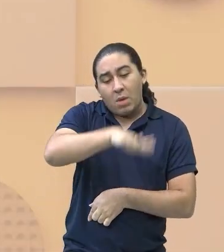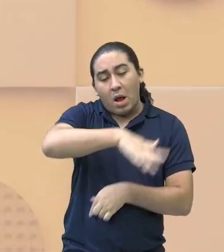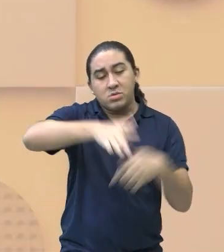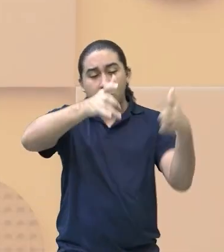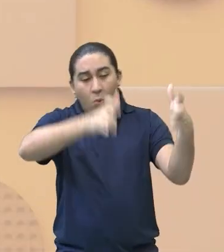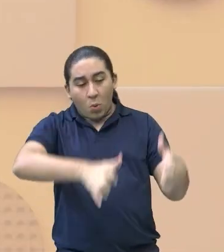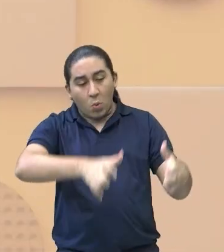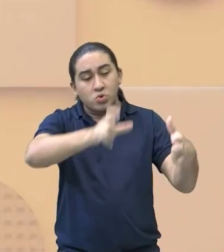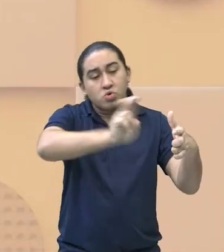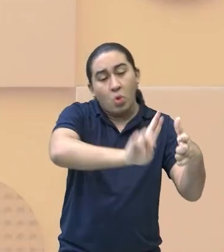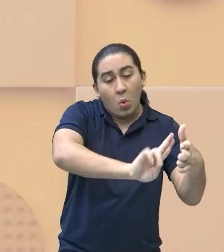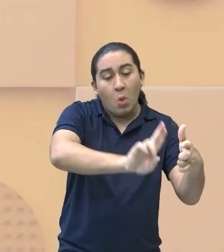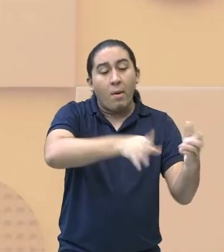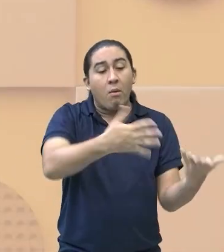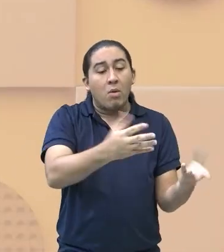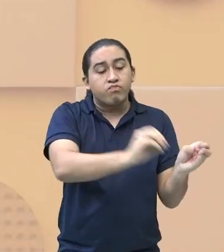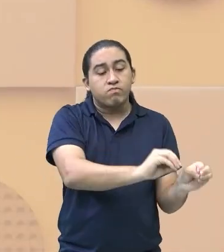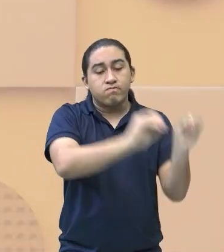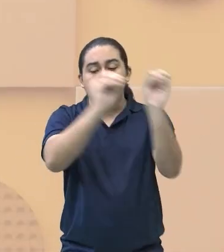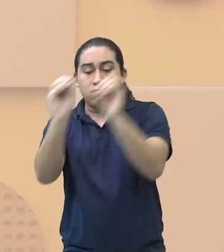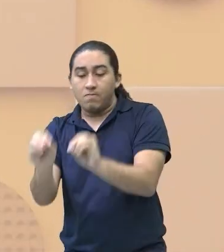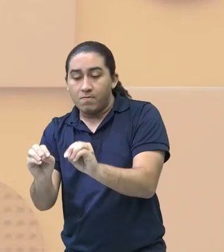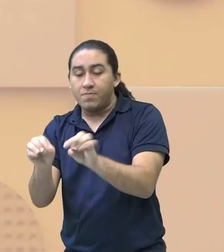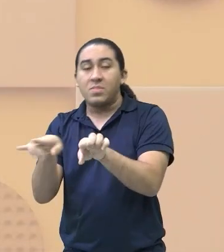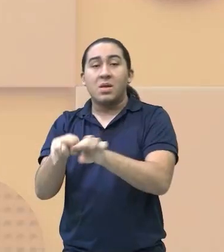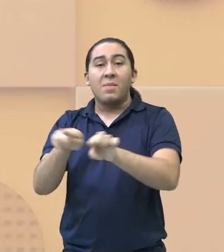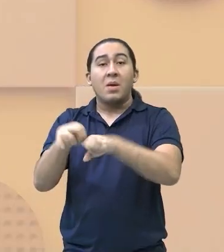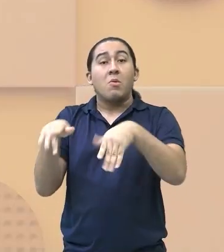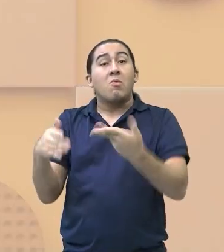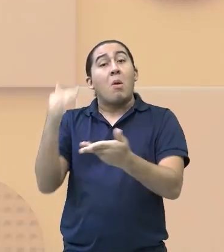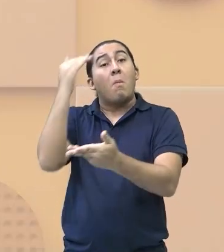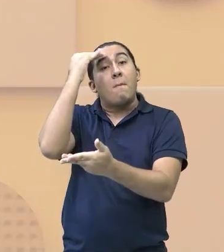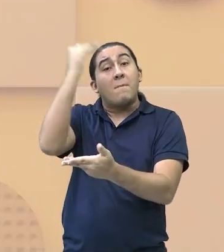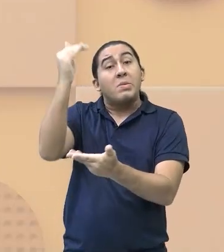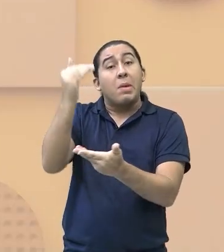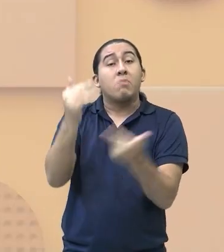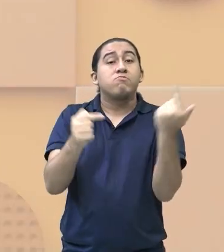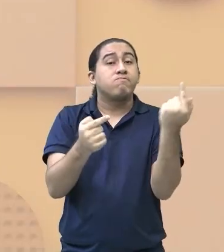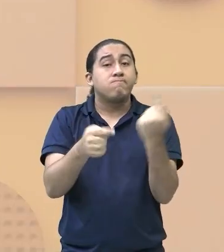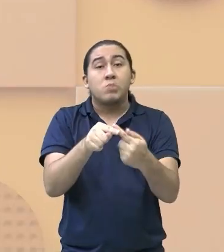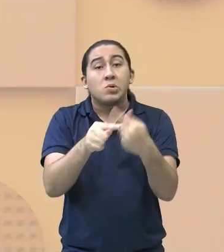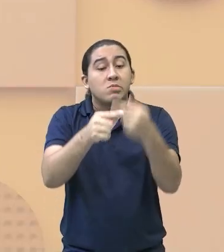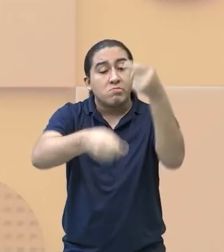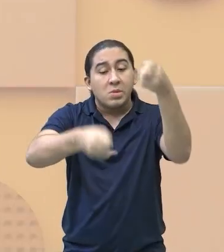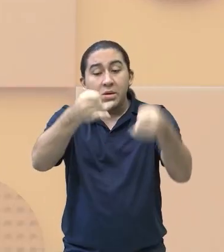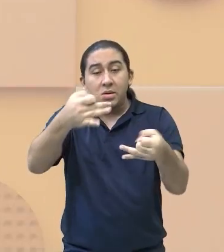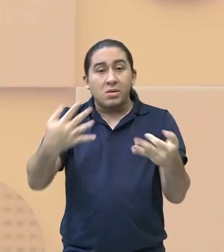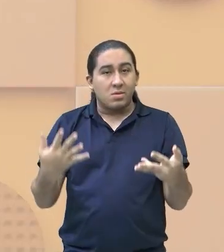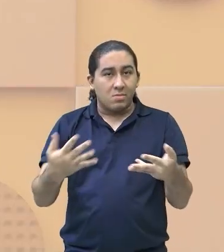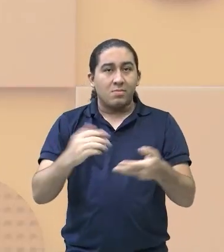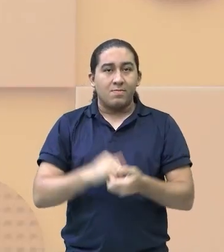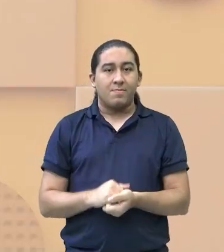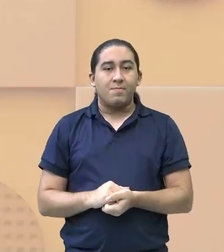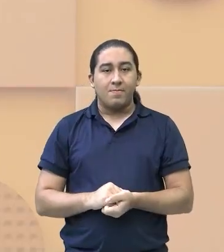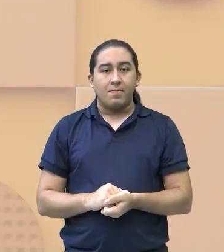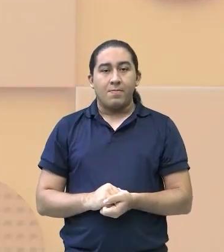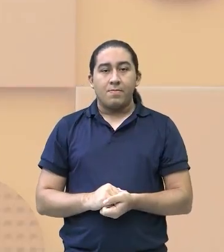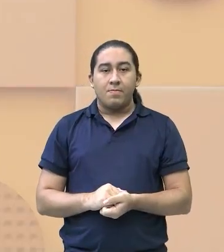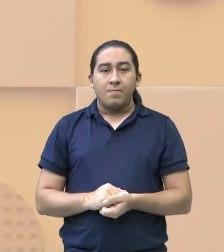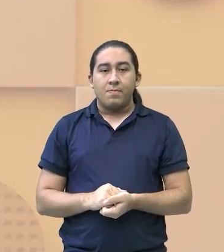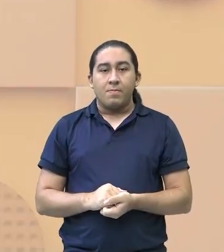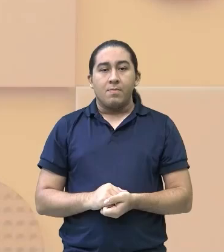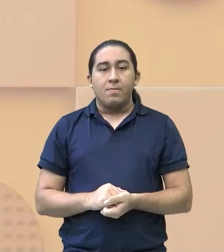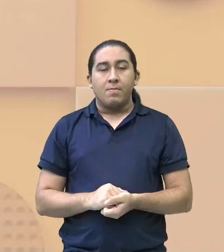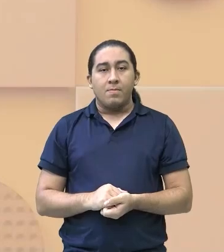se deslocaram de um lugar para o outro e qual o principal motivo. Então, lembra lá do início da nossa aula, tá? A gente